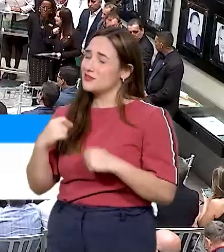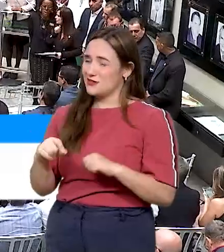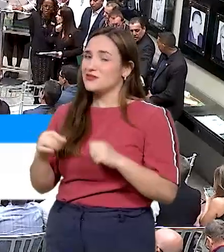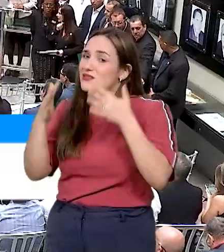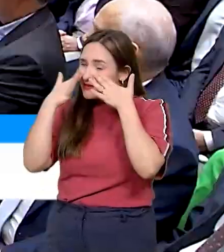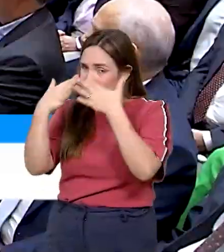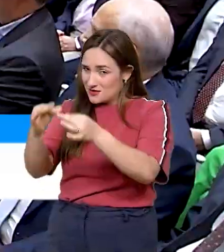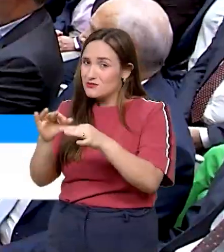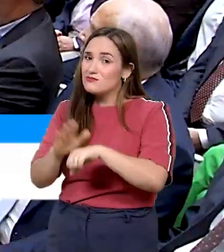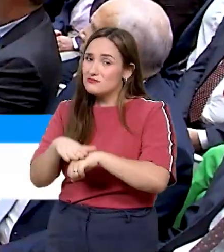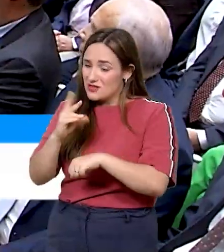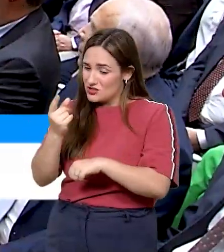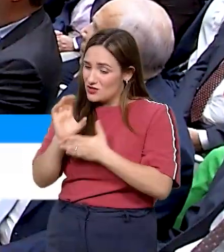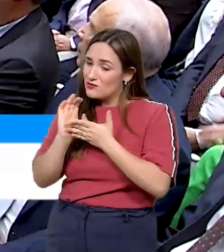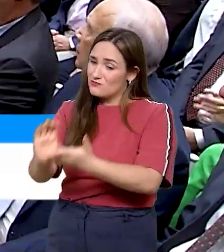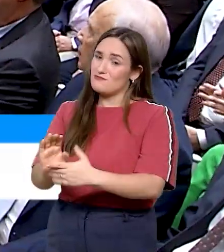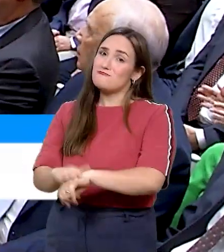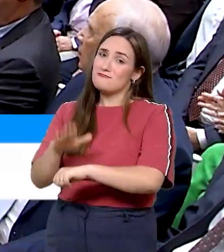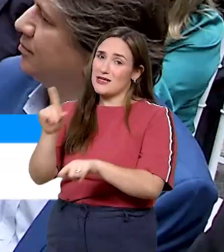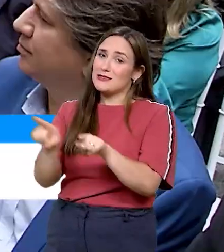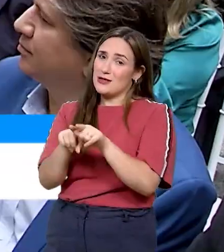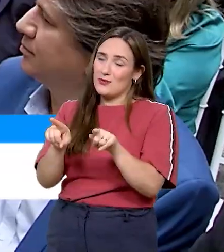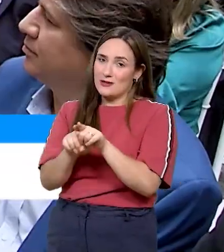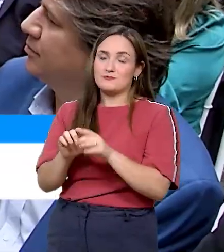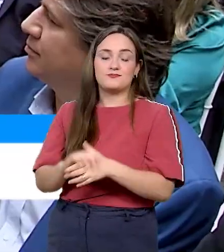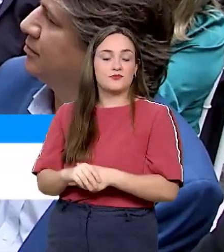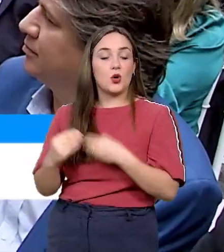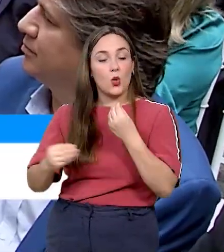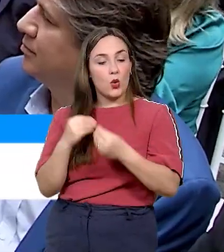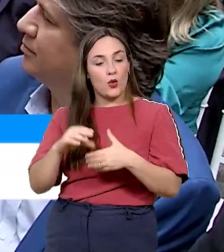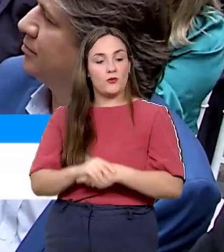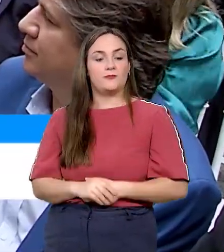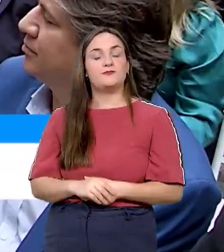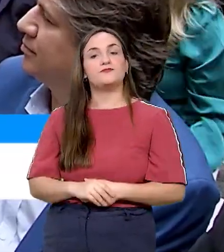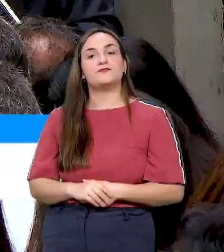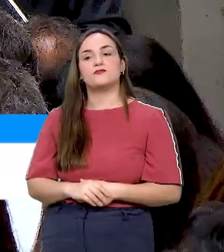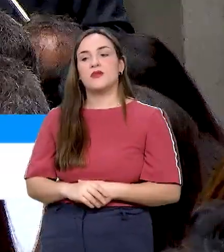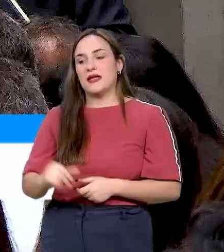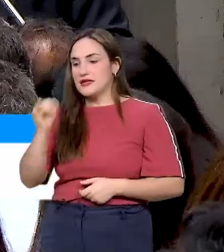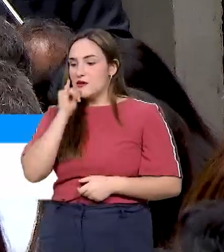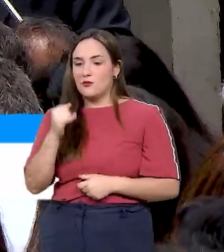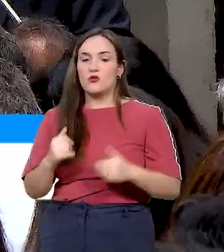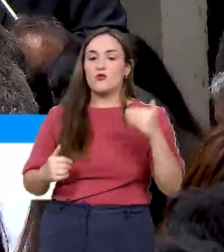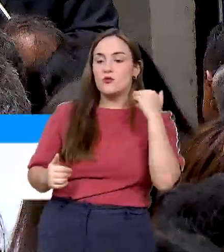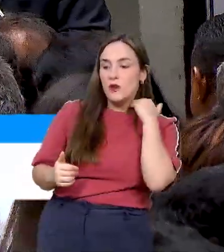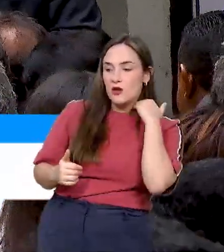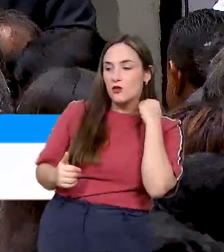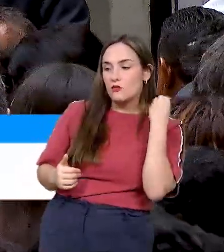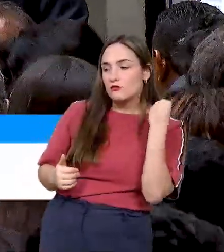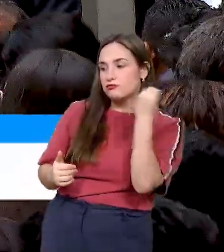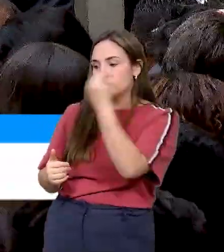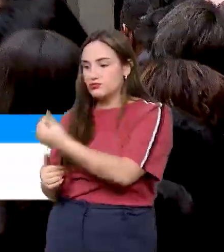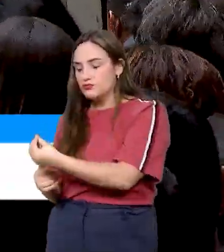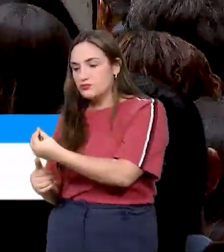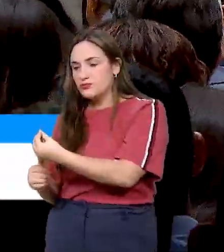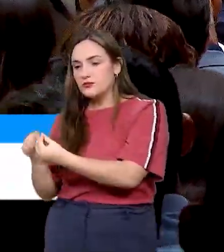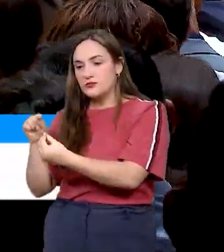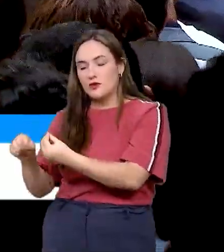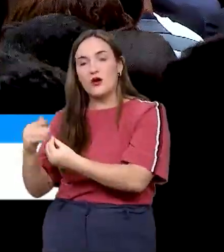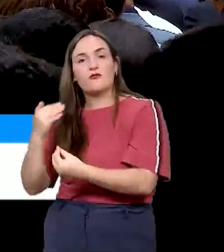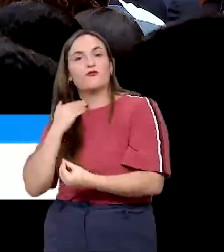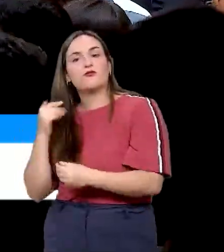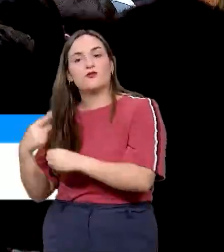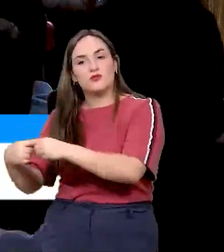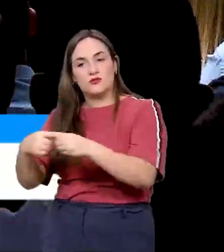muito sensível e que demanda maior aplicação. Essa destinação será na modalidade de aplicação fundo a fundo, ou seja,